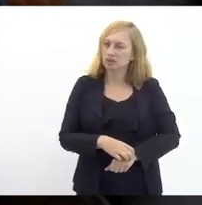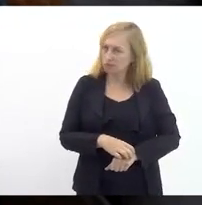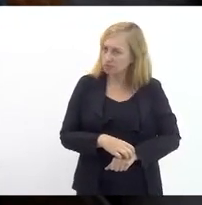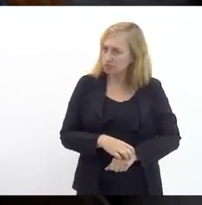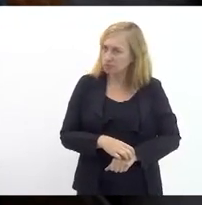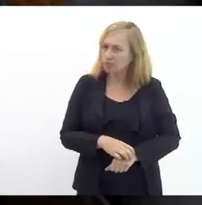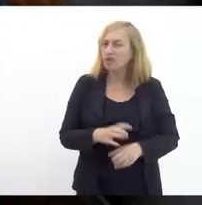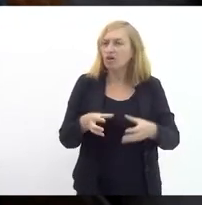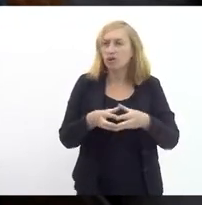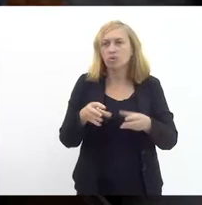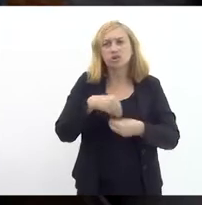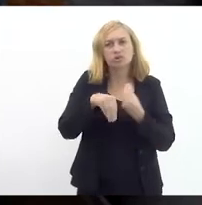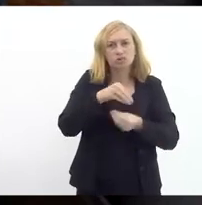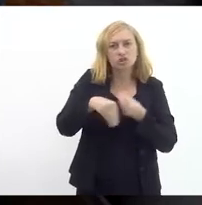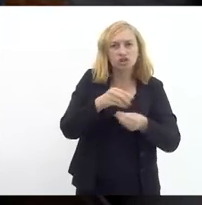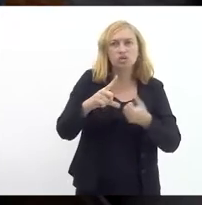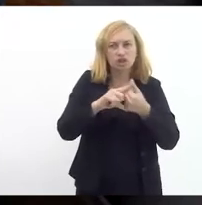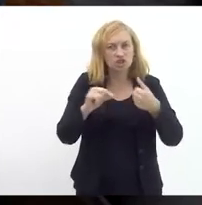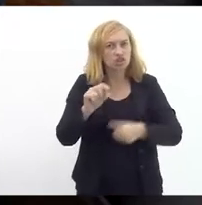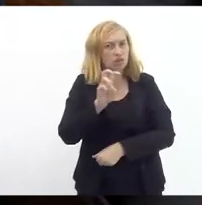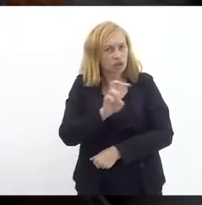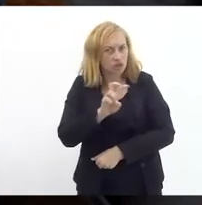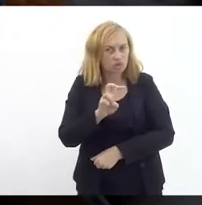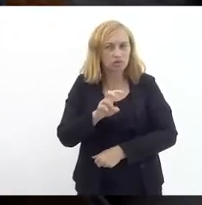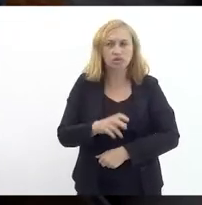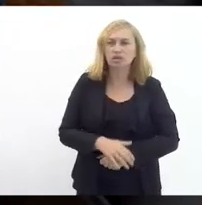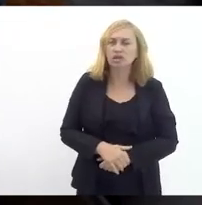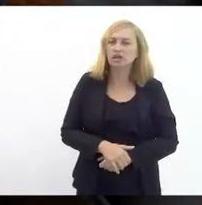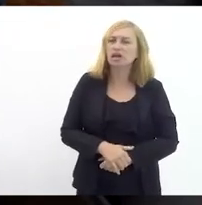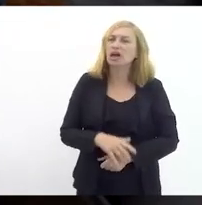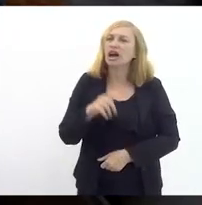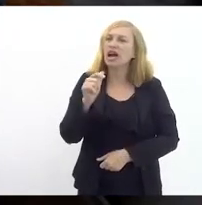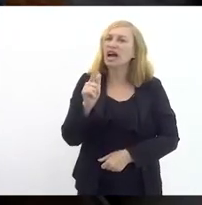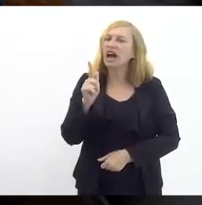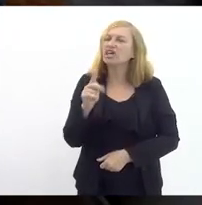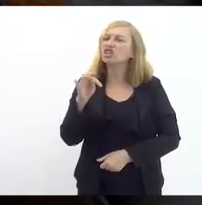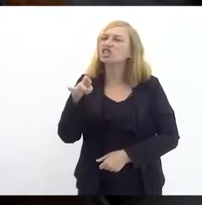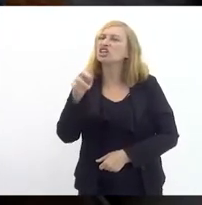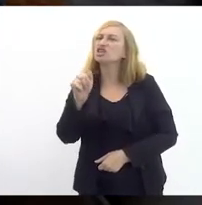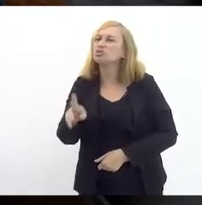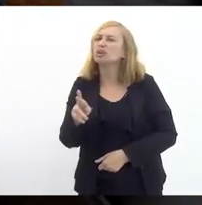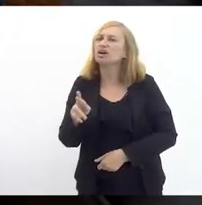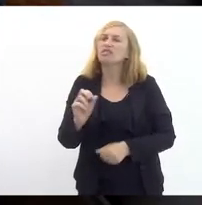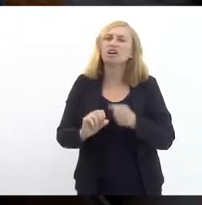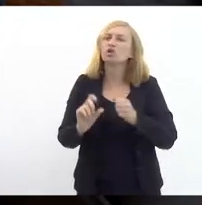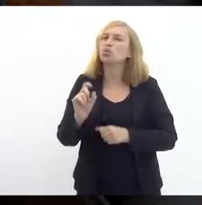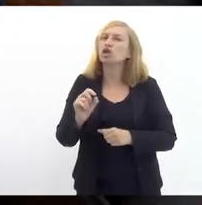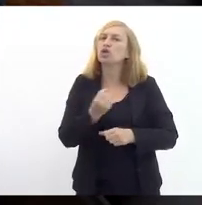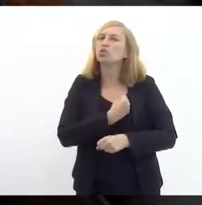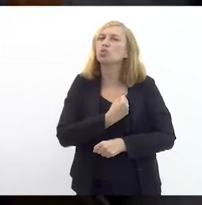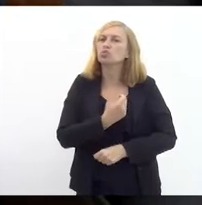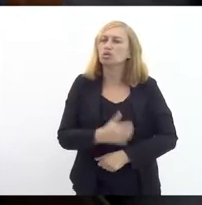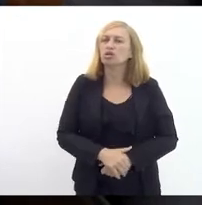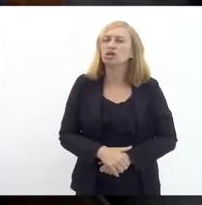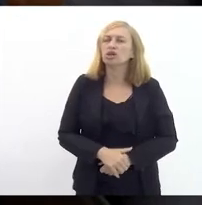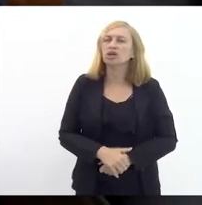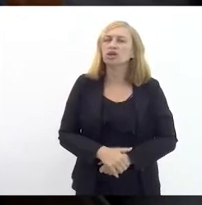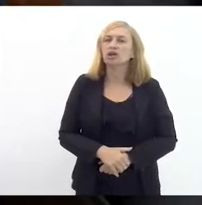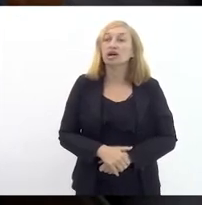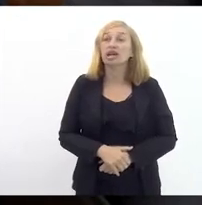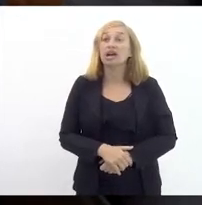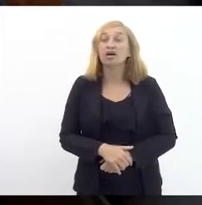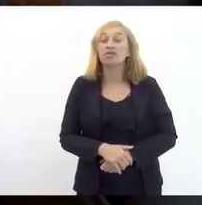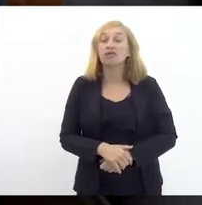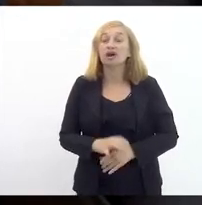tal comissão mista do artigo 5º do 9º TA. E a GETRANS faz o que em relação a esse número? A GETRANS ela vai